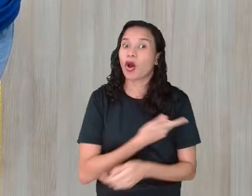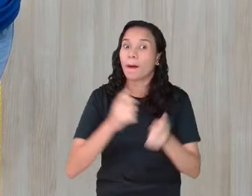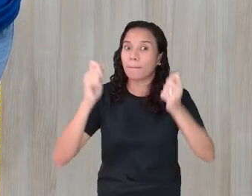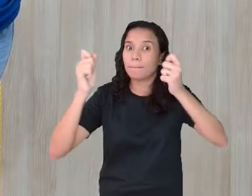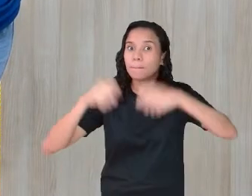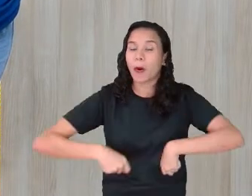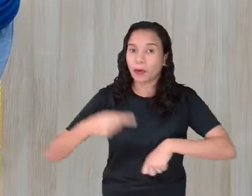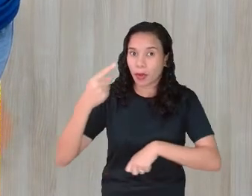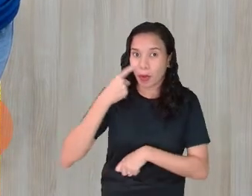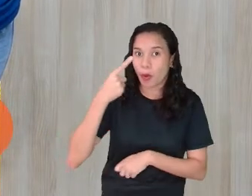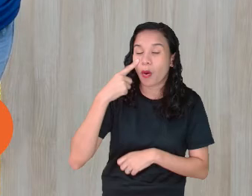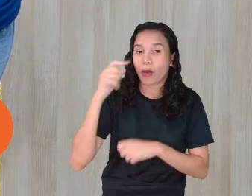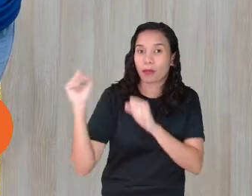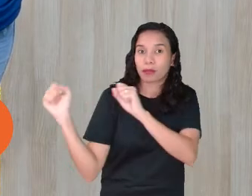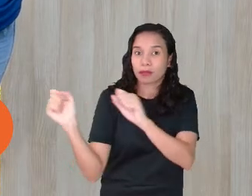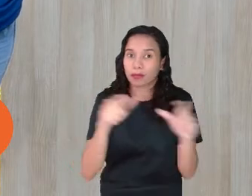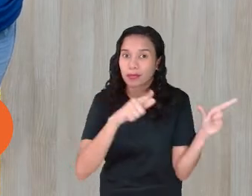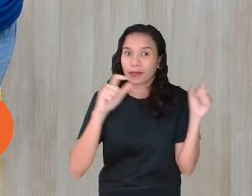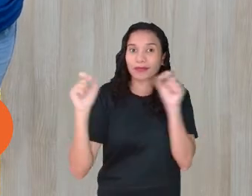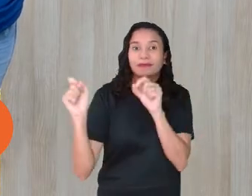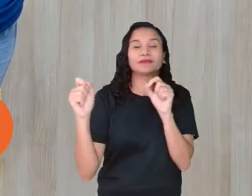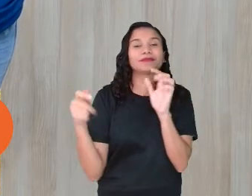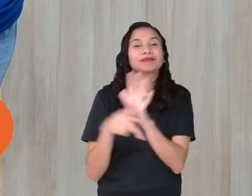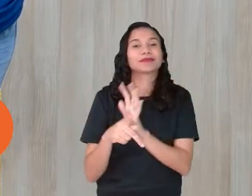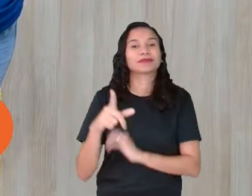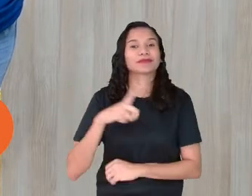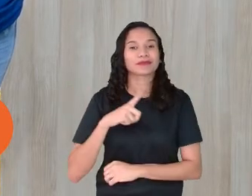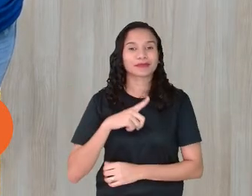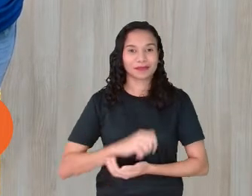uma passadinha aí no slide, por gentileza.